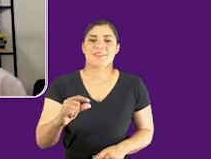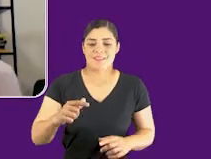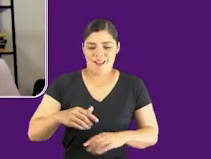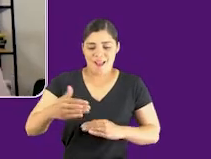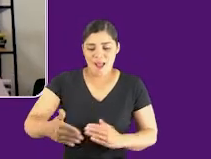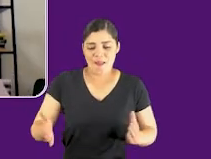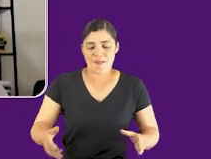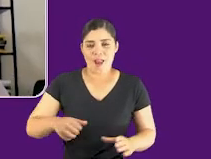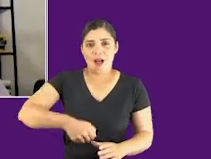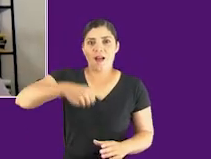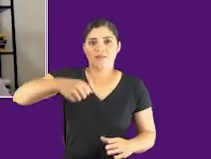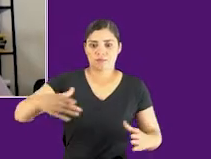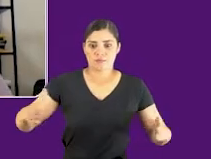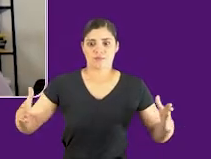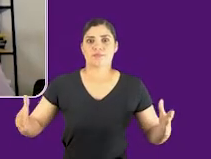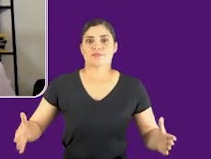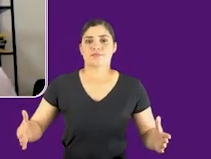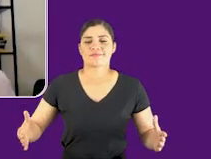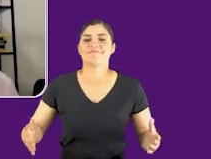nessa jornada aí